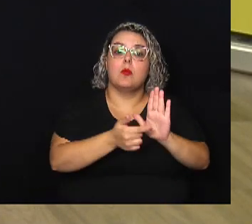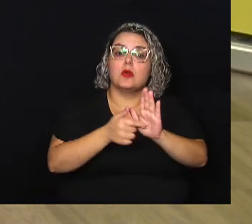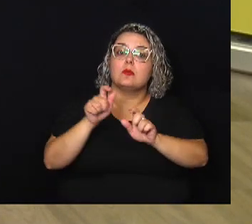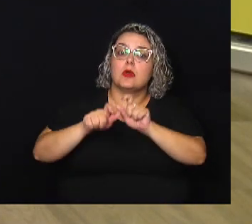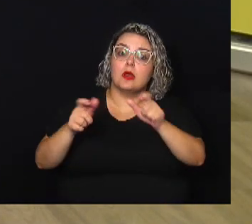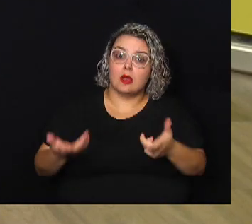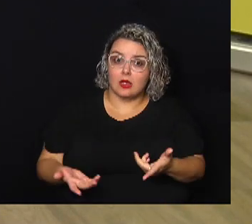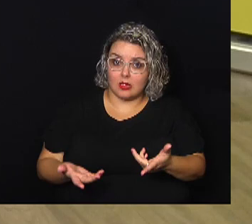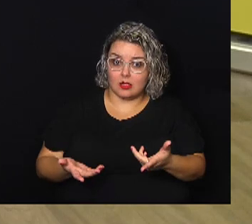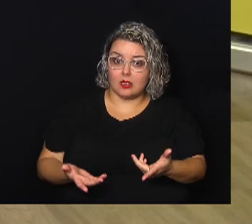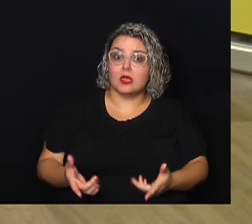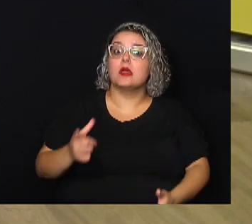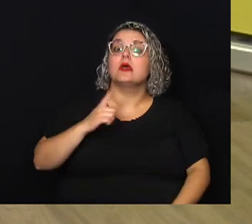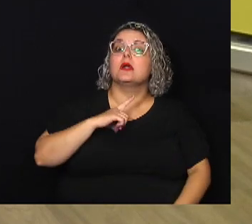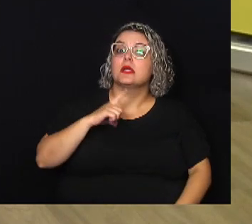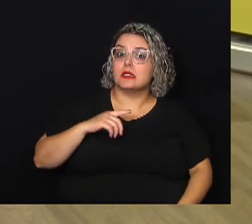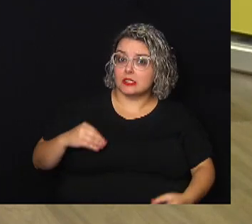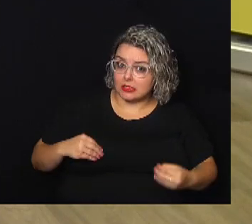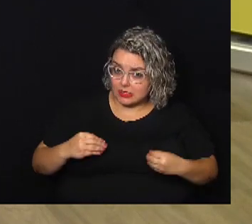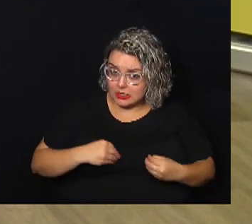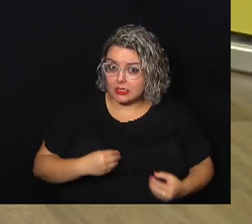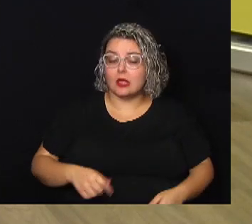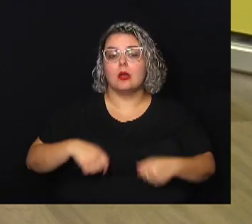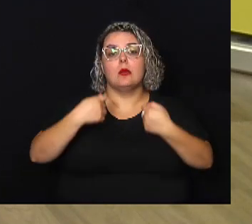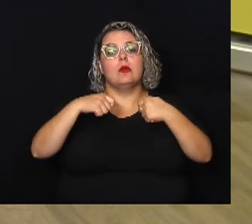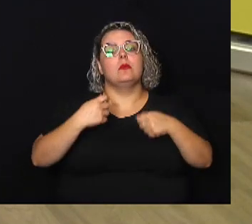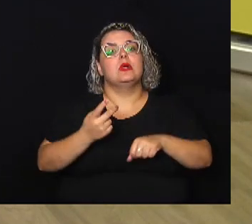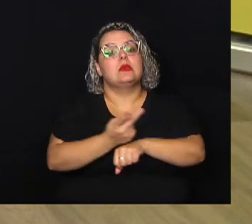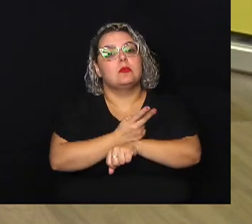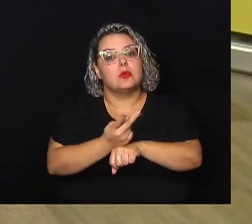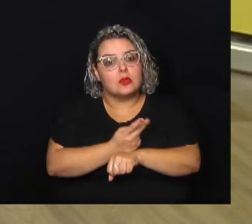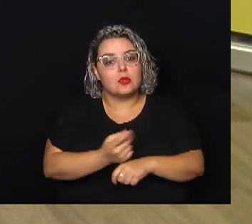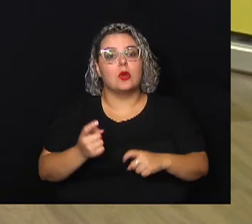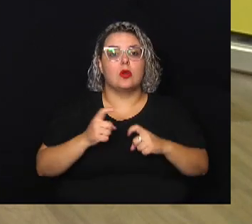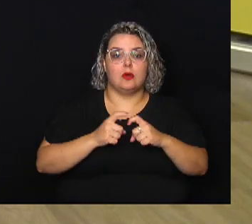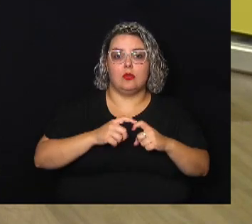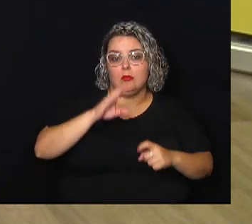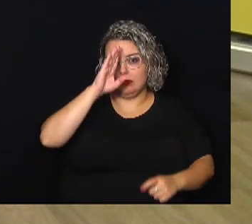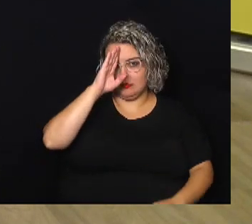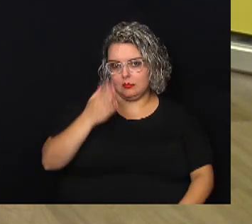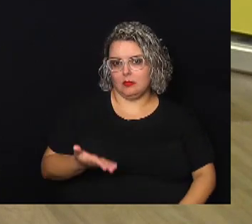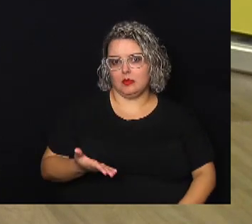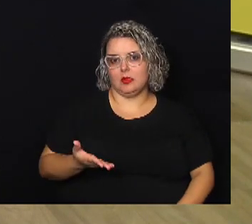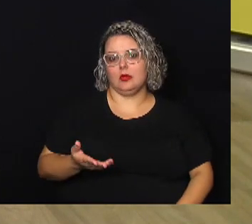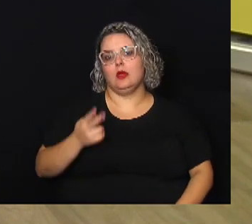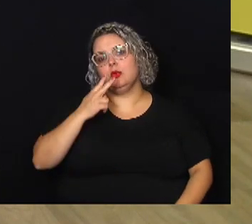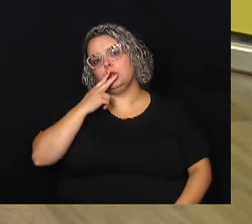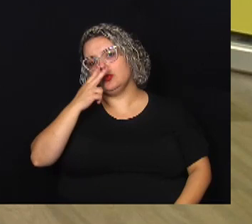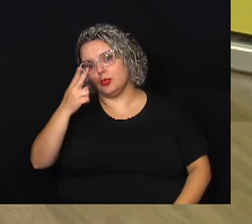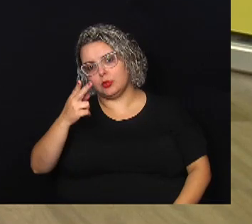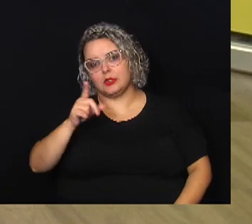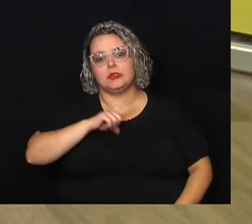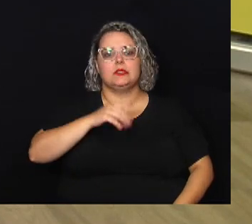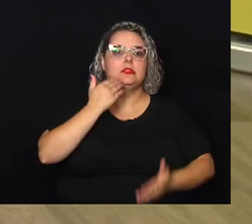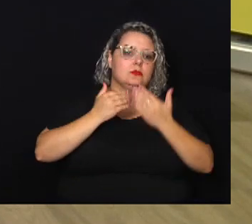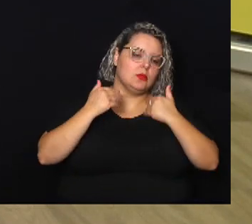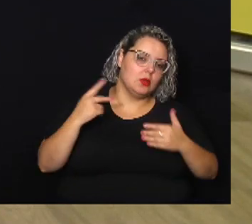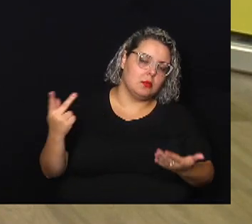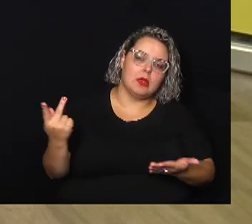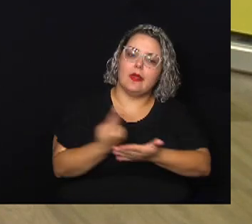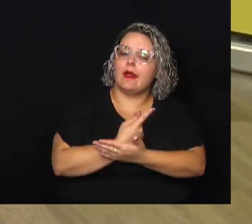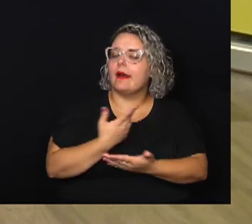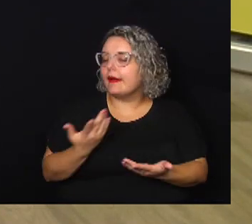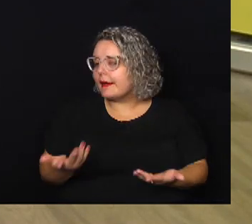pessoas que existem exames, ela deve procurar um médico, principalmente se é um fumante, se tem uma alimentação